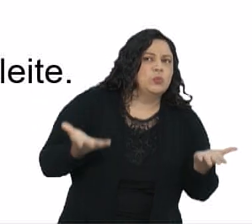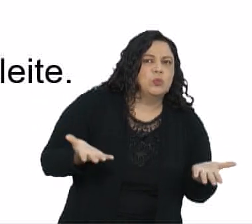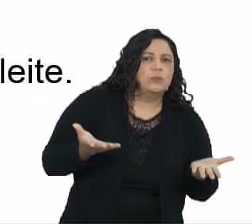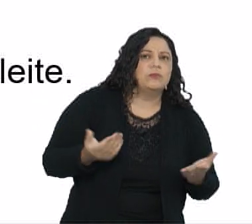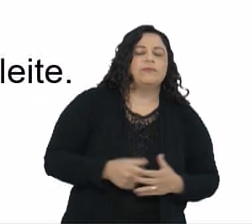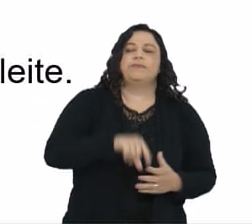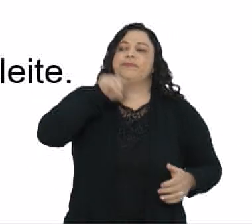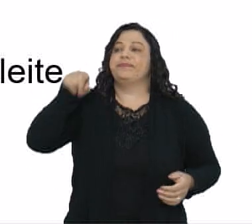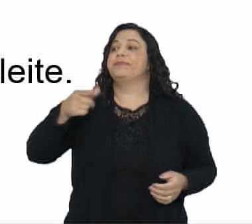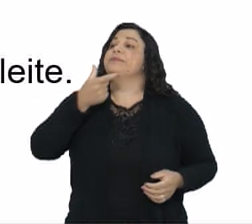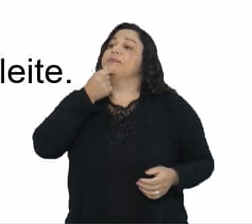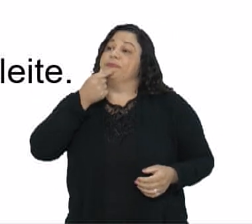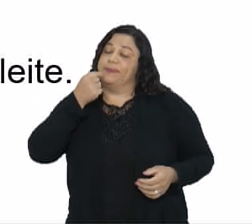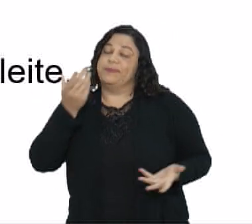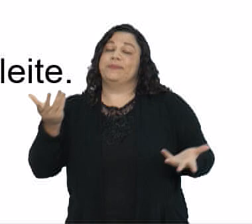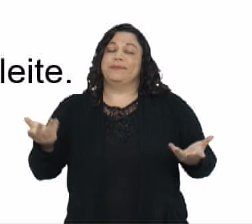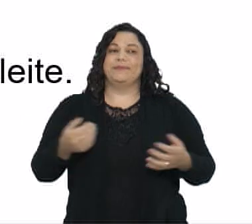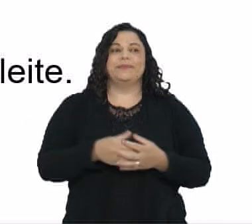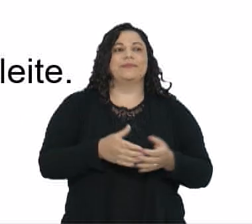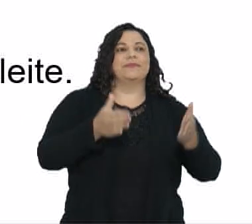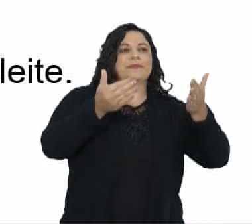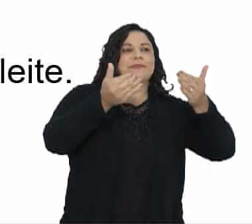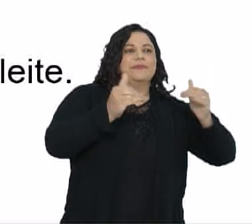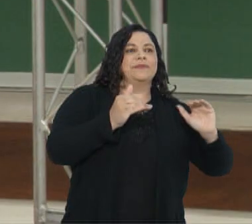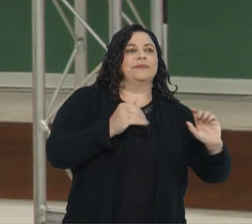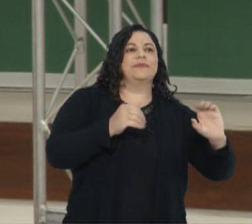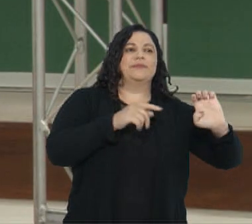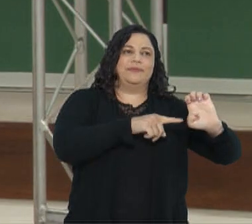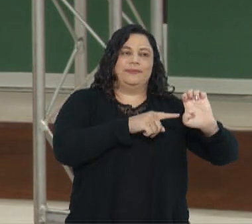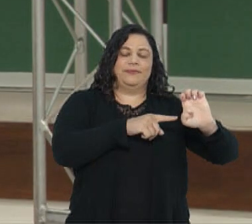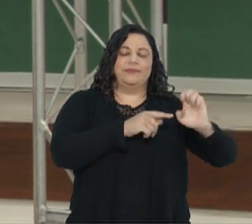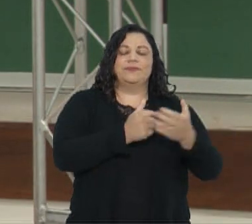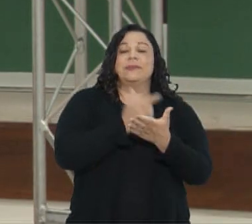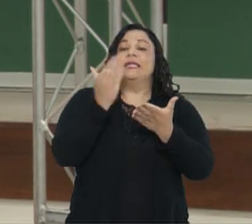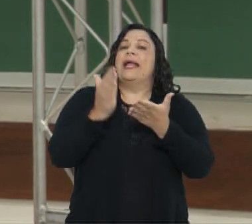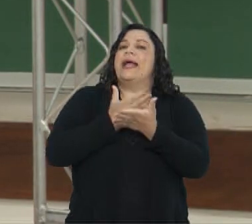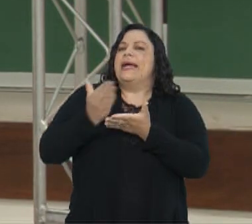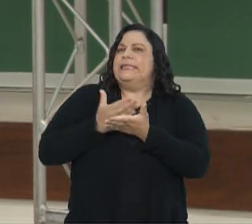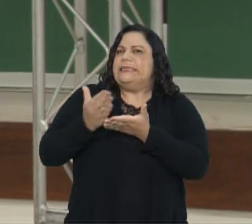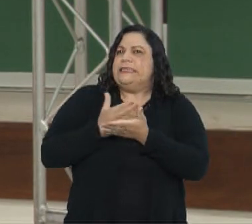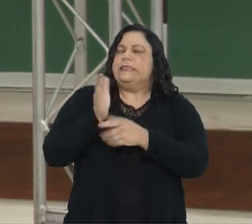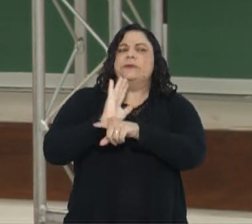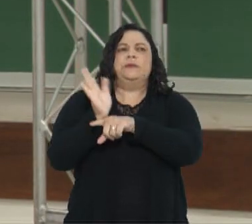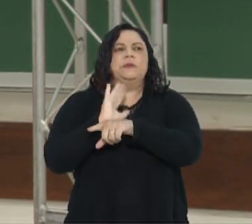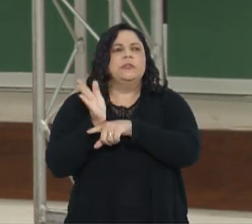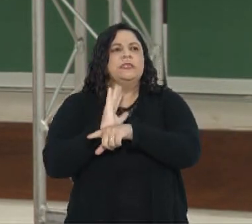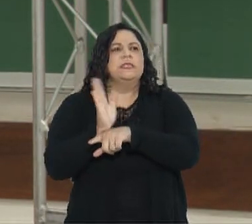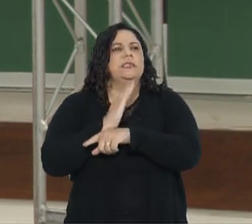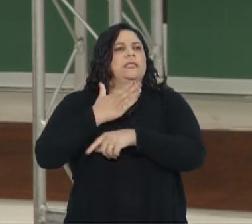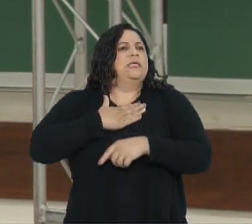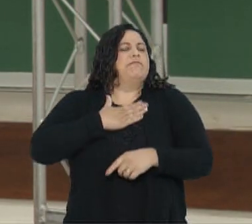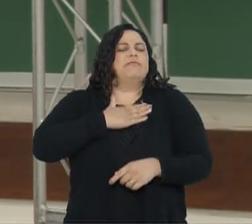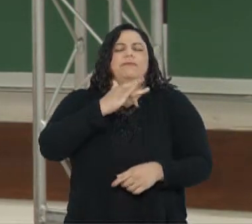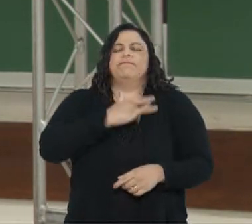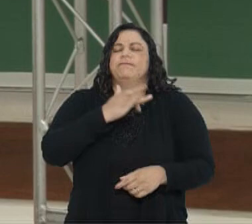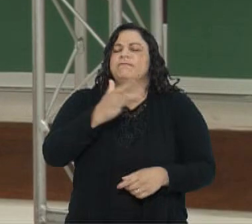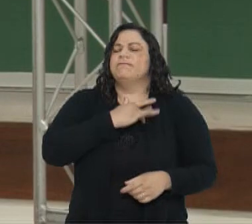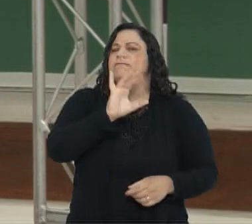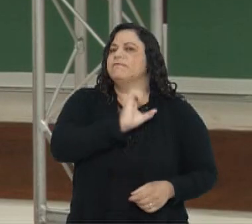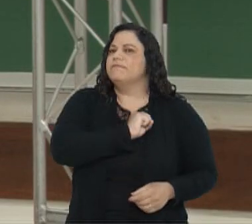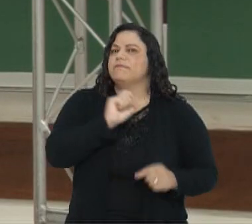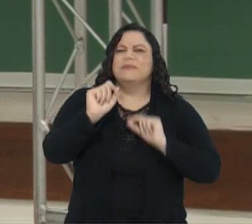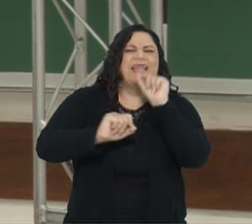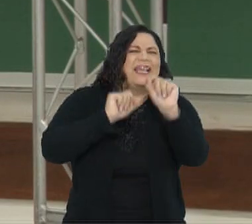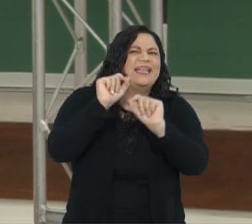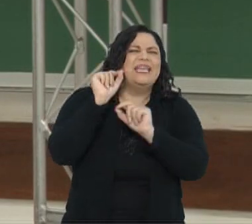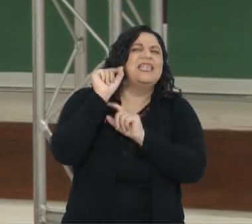Livros e cinema são a minha paixão. O que são minha paixão? Livros e cinema. Foram